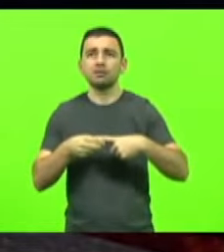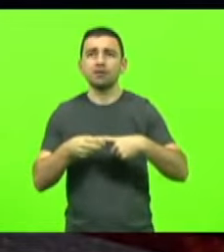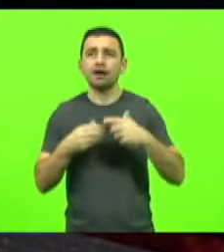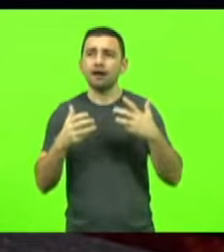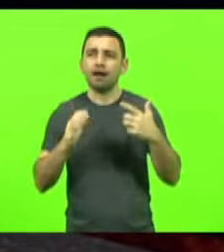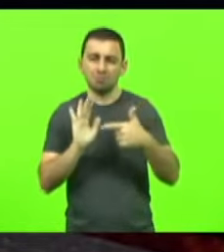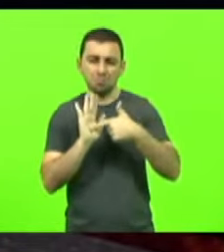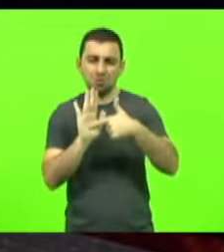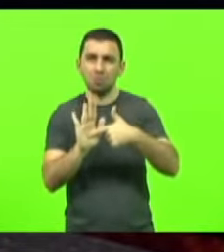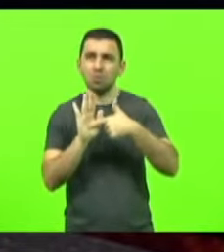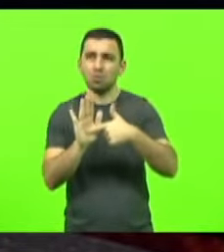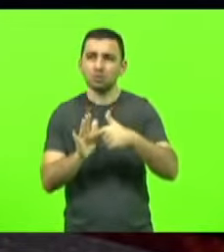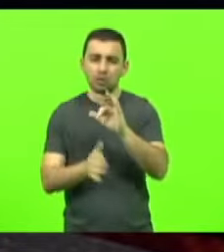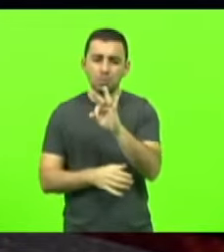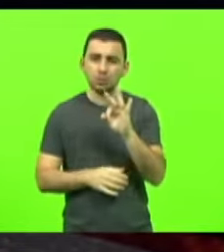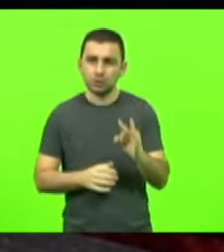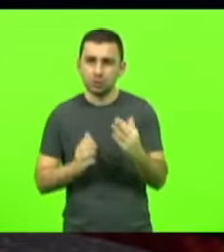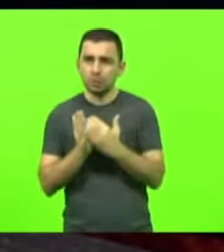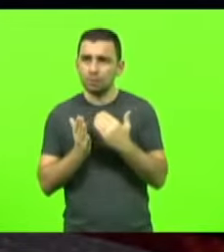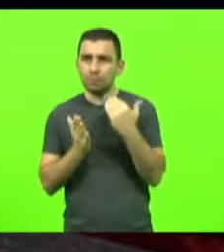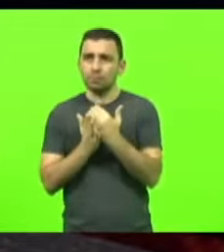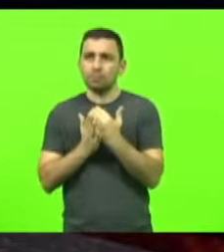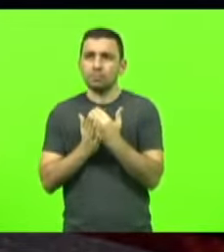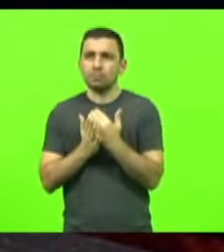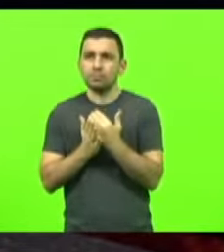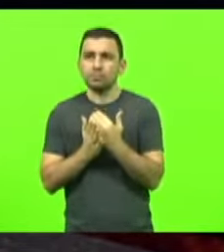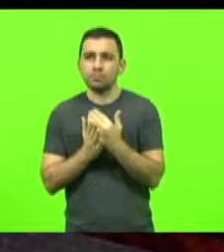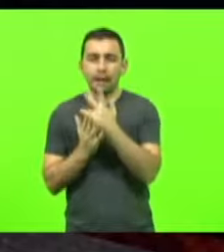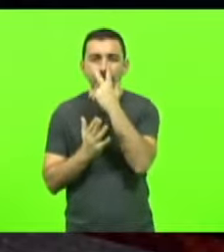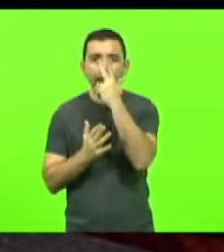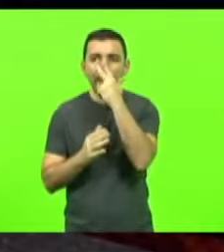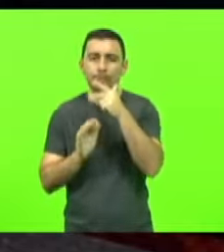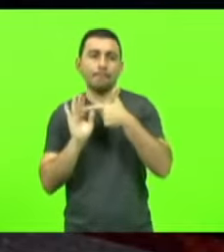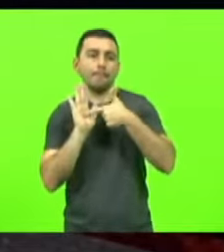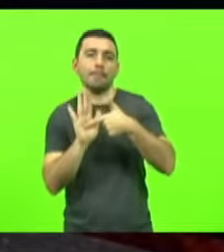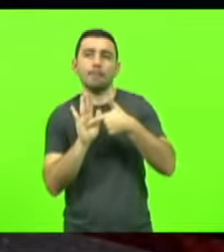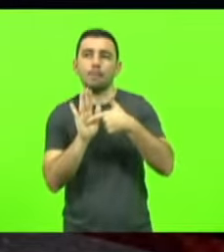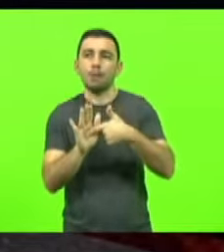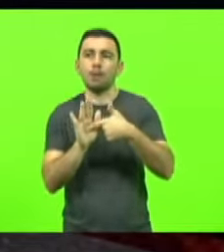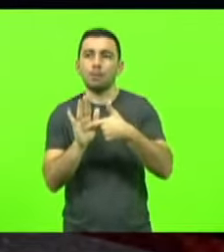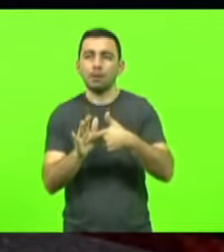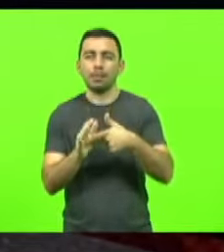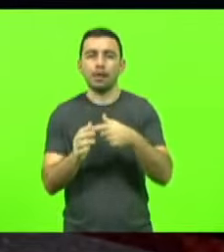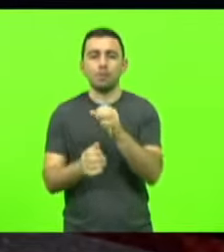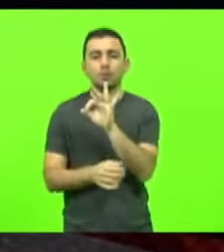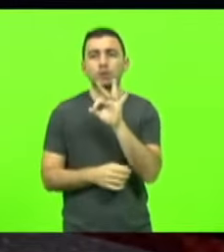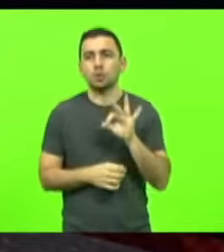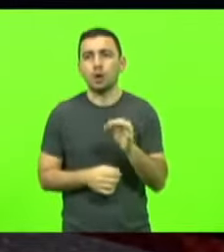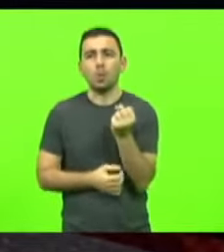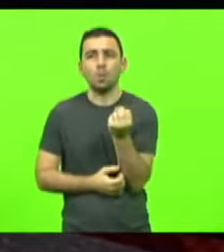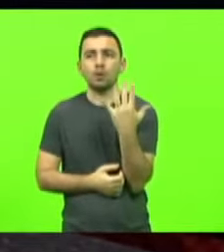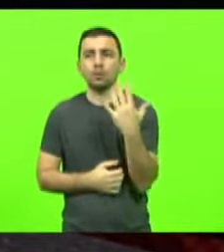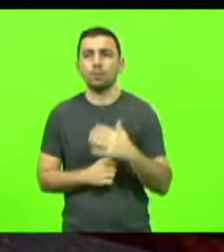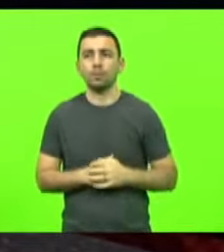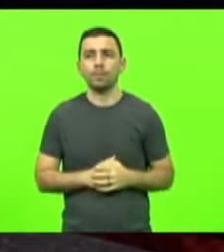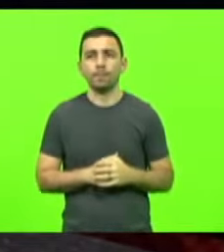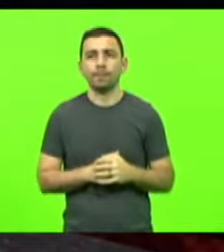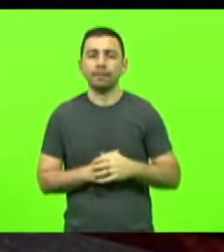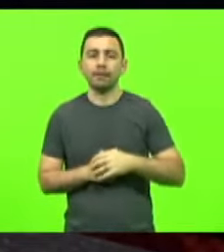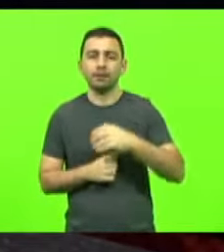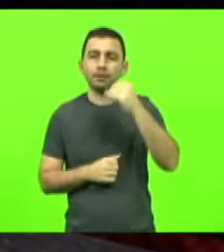mostrar um percentual maior, parece que até virou disputa essa questão de mostrar percentual, ignora